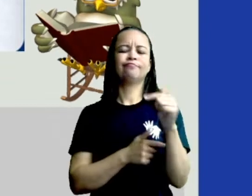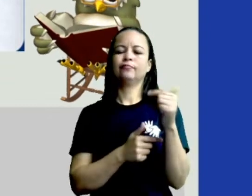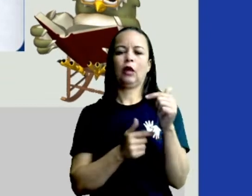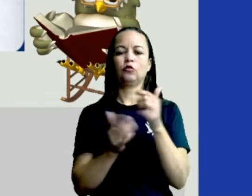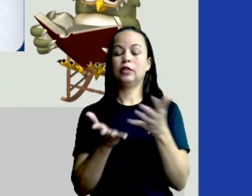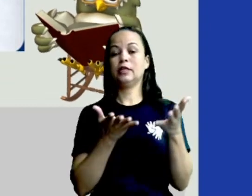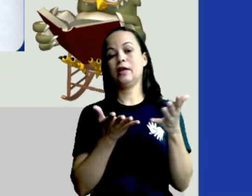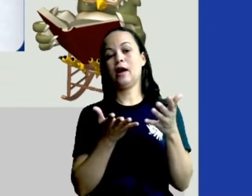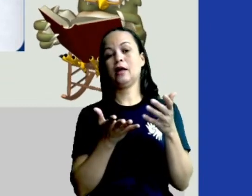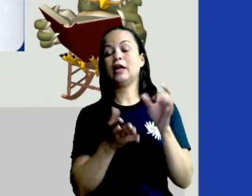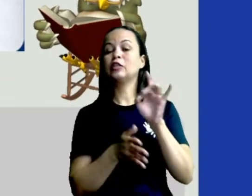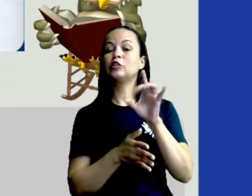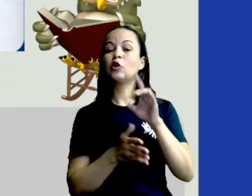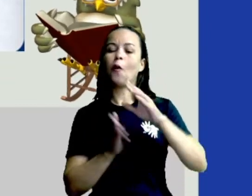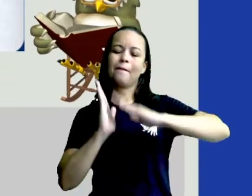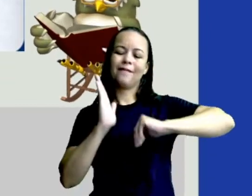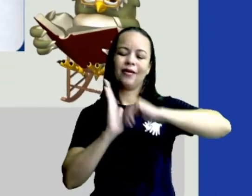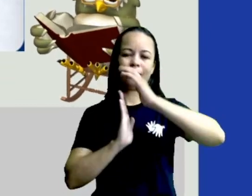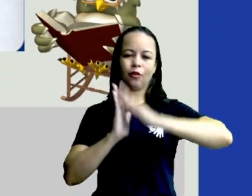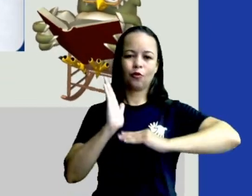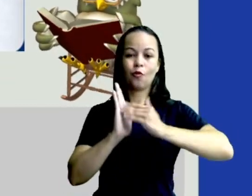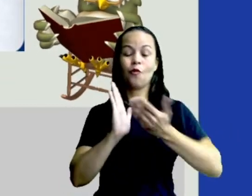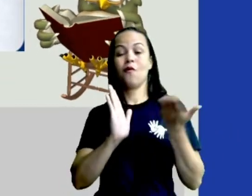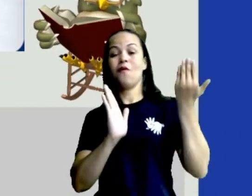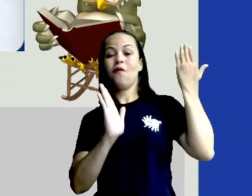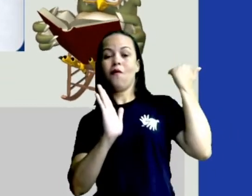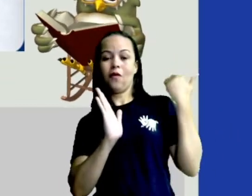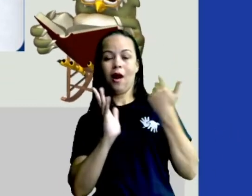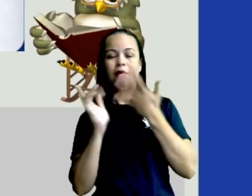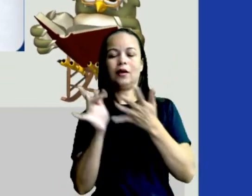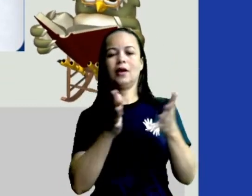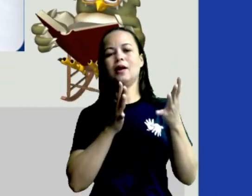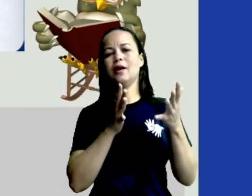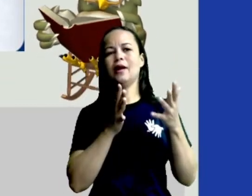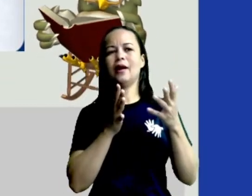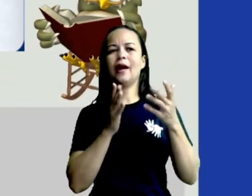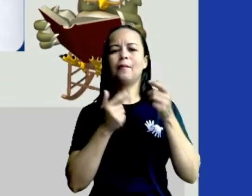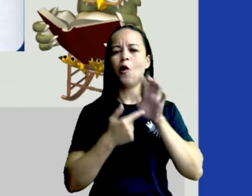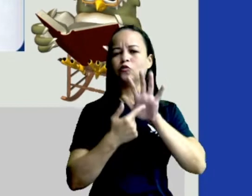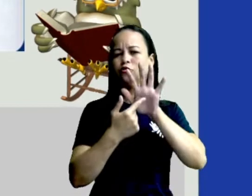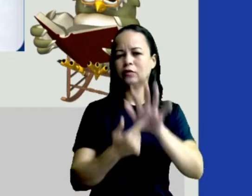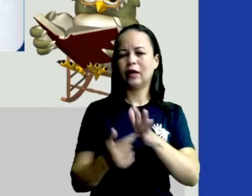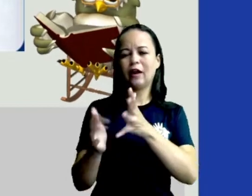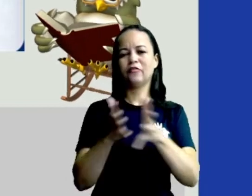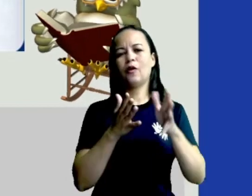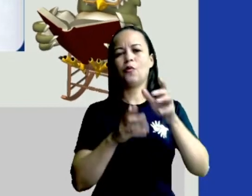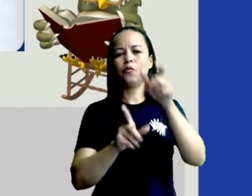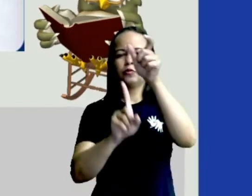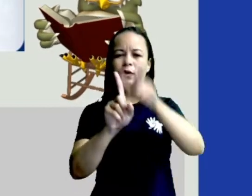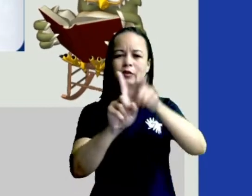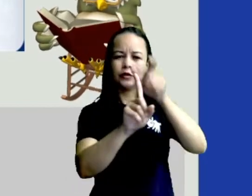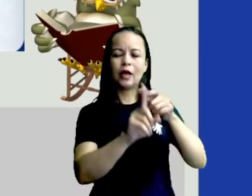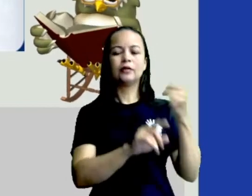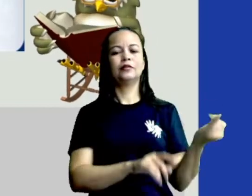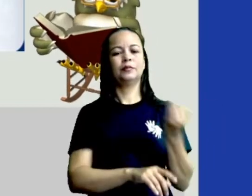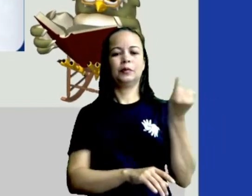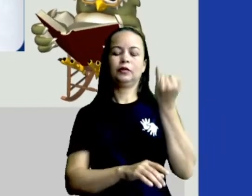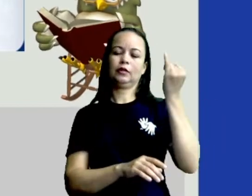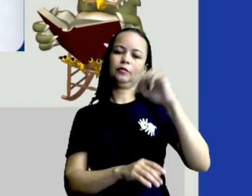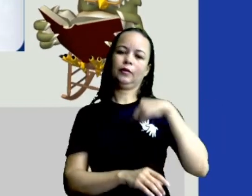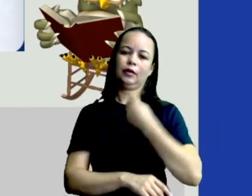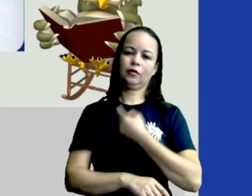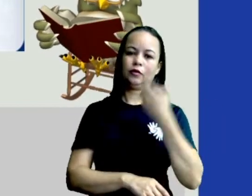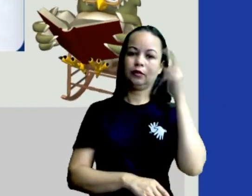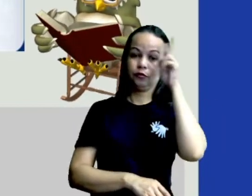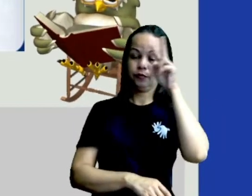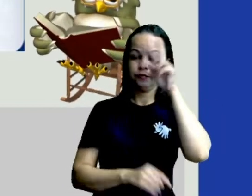tem hoje. Antigamente eram pinturas que retratavam, algumas cenas, alguns personagens importantes para a nossa